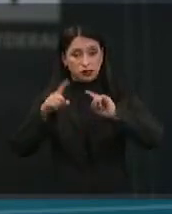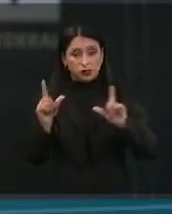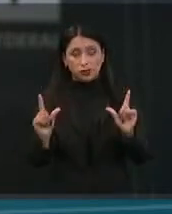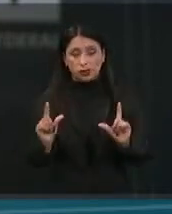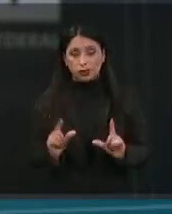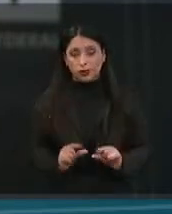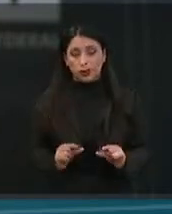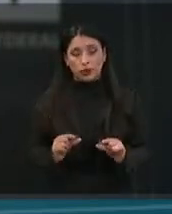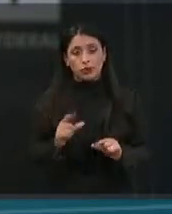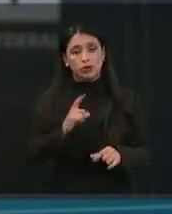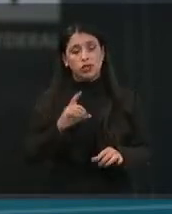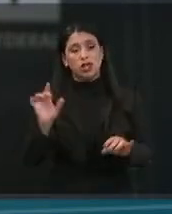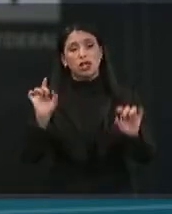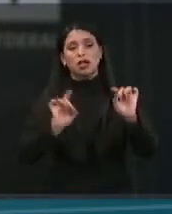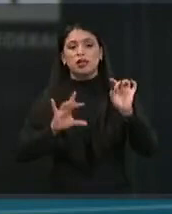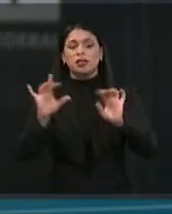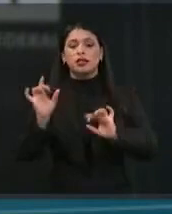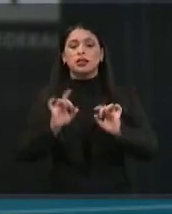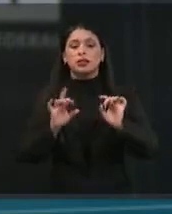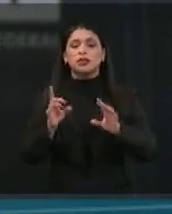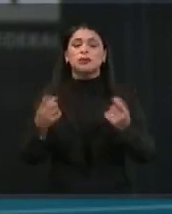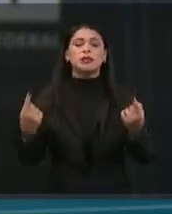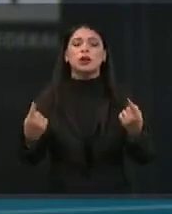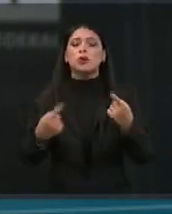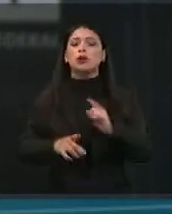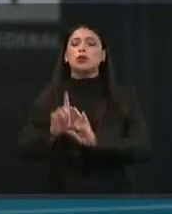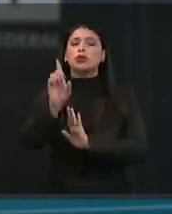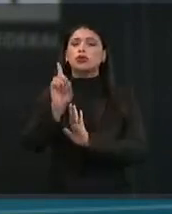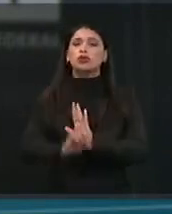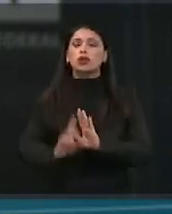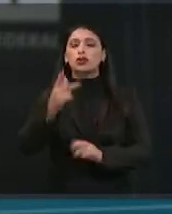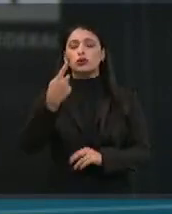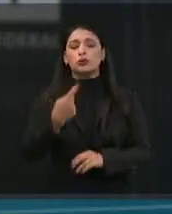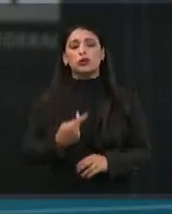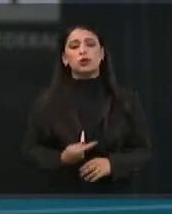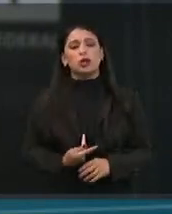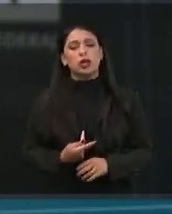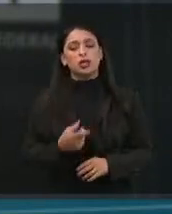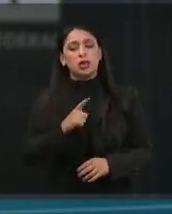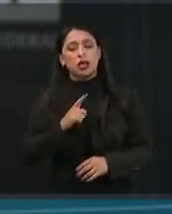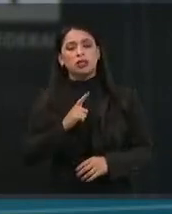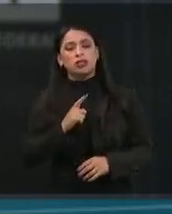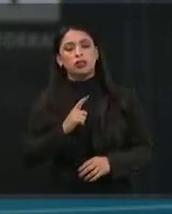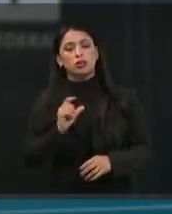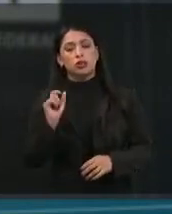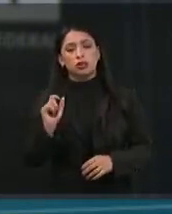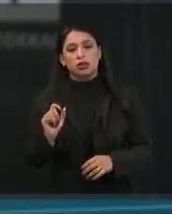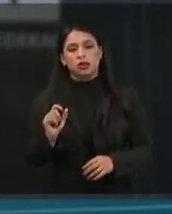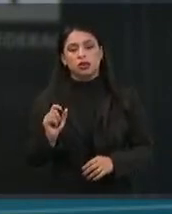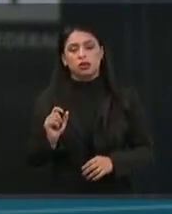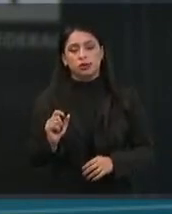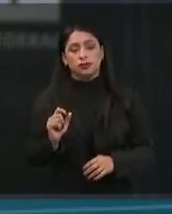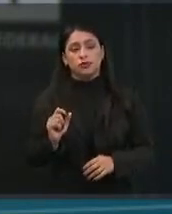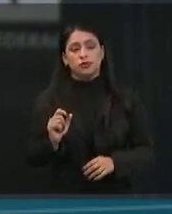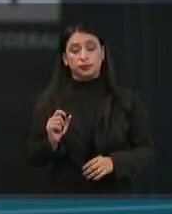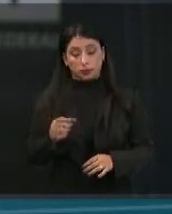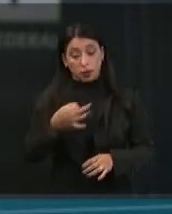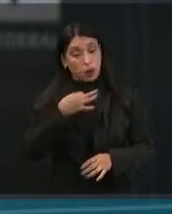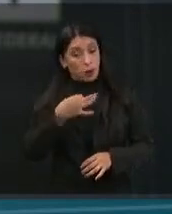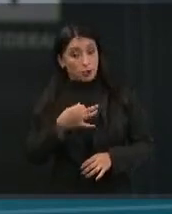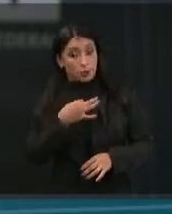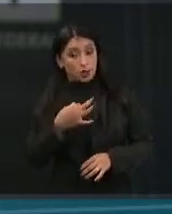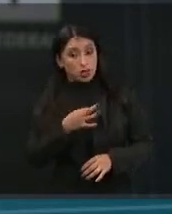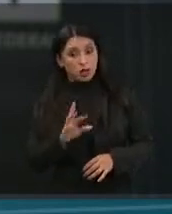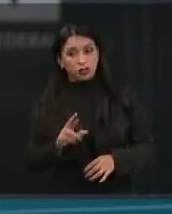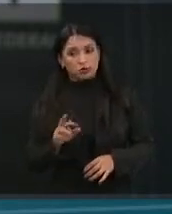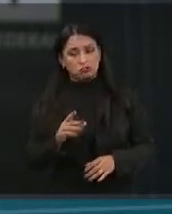em especial nos casos de ofensa aos direitos de personalidade ou no uso de figuras como o da incitação. Em nossa opinião, não